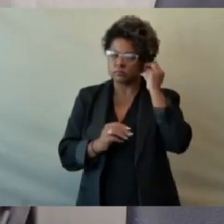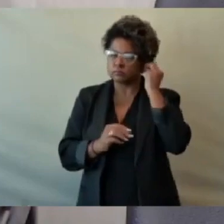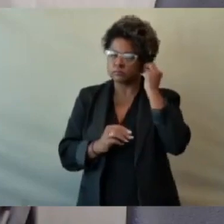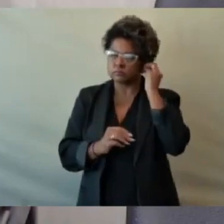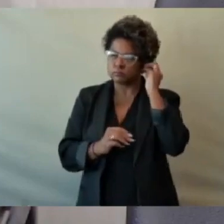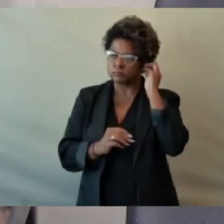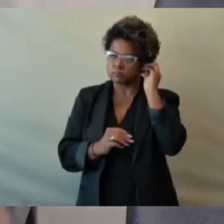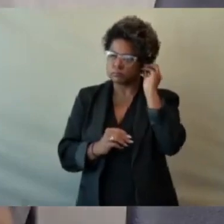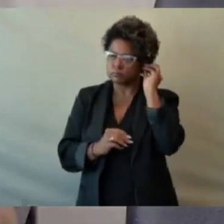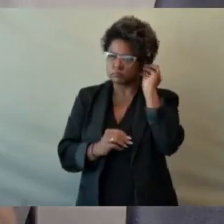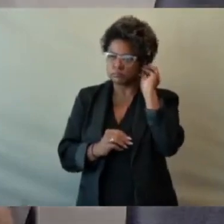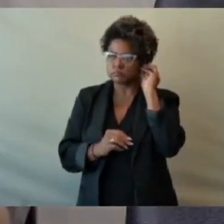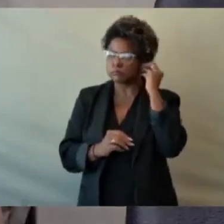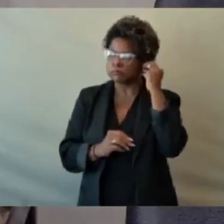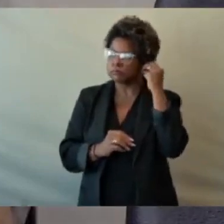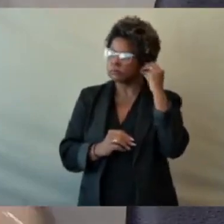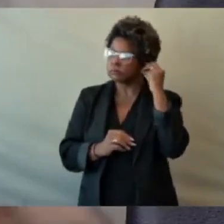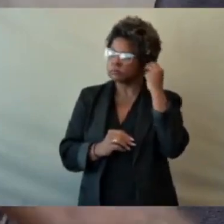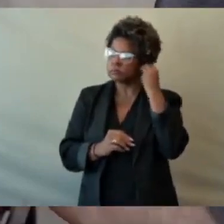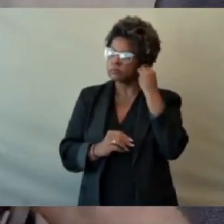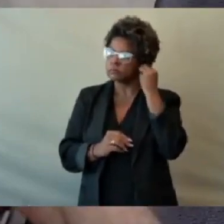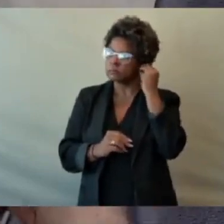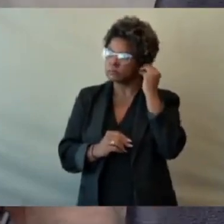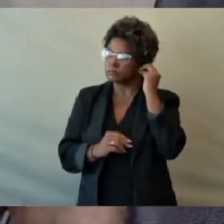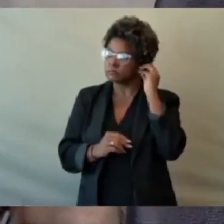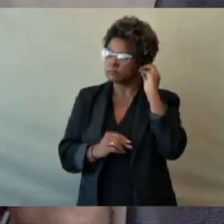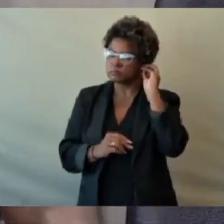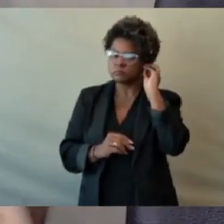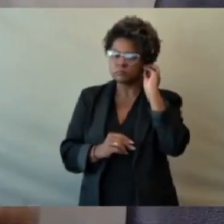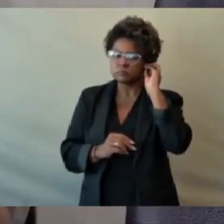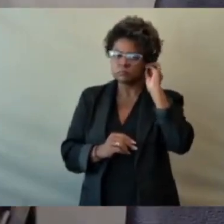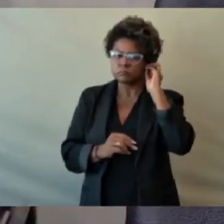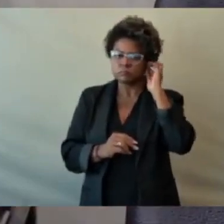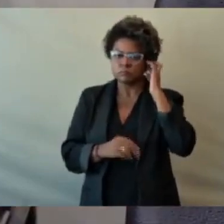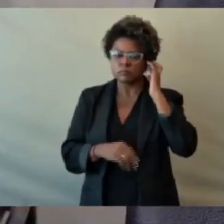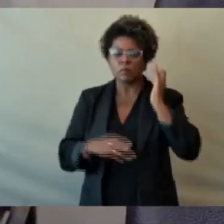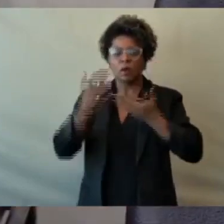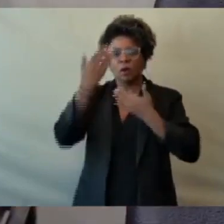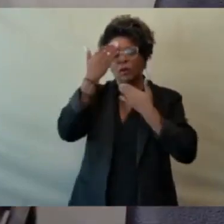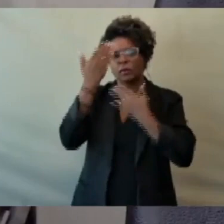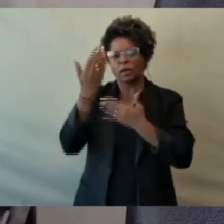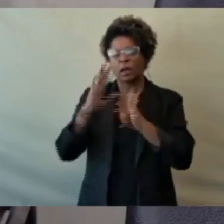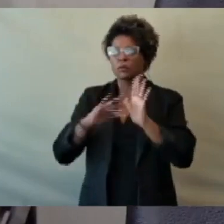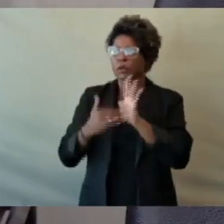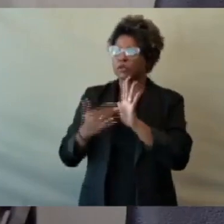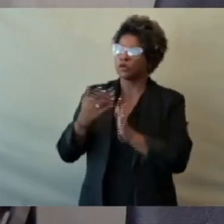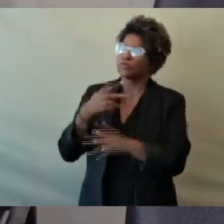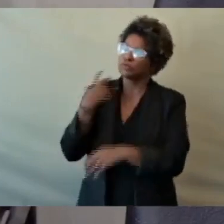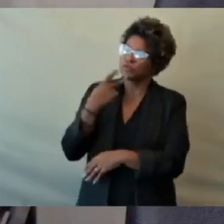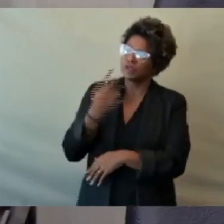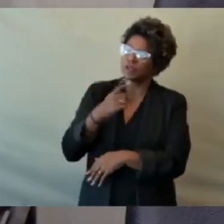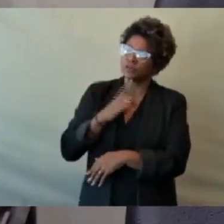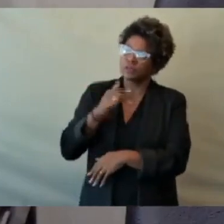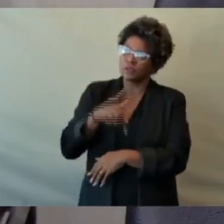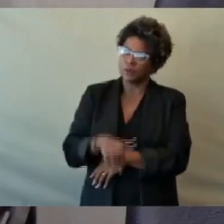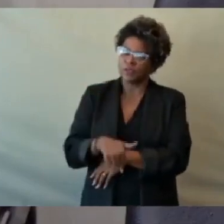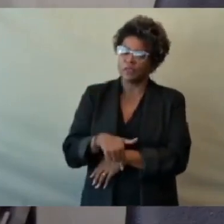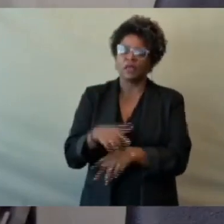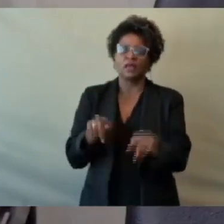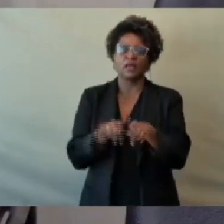requerimento desta importante audiência pública. Eu quero cumprimentar aqui a Cláudia Martins,